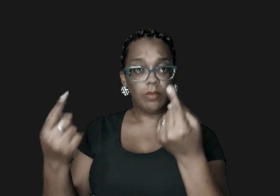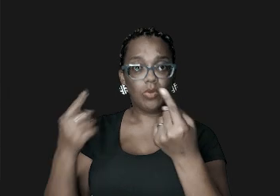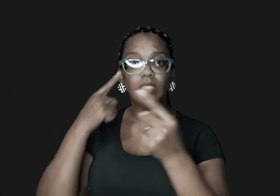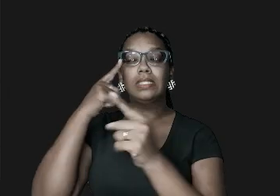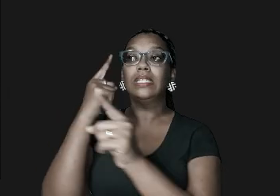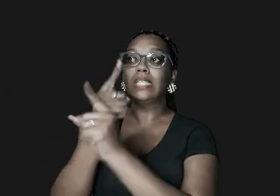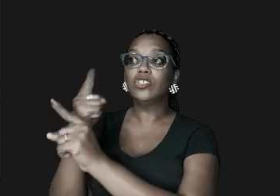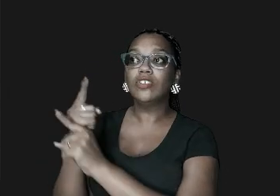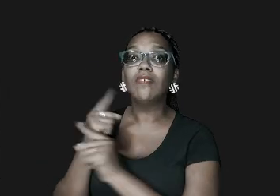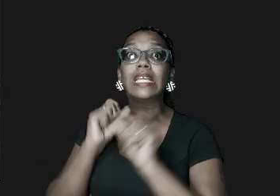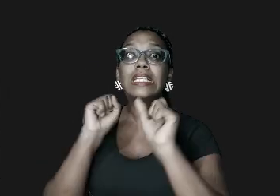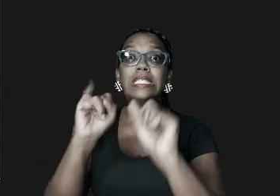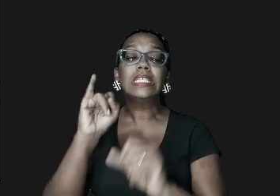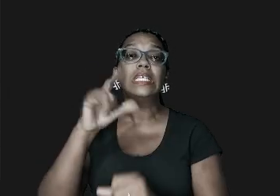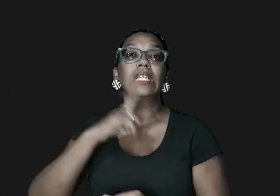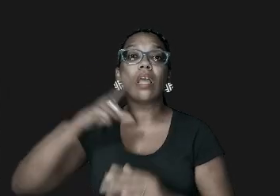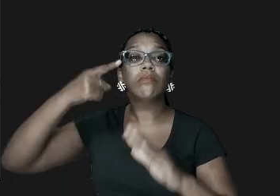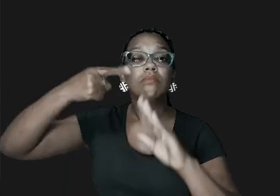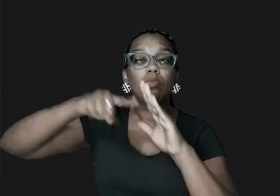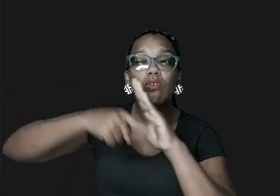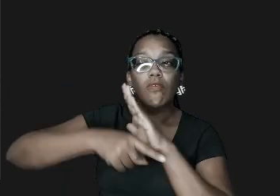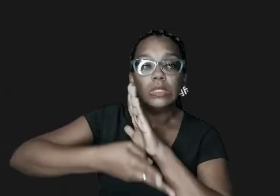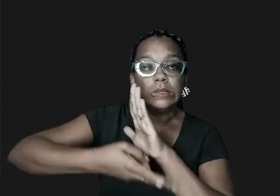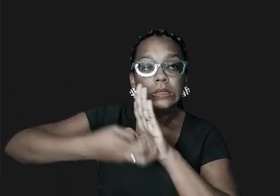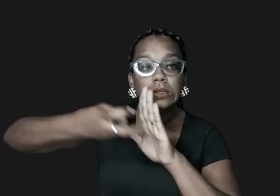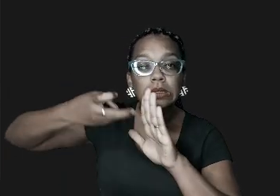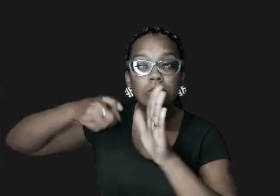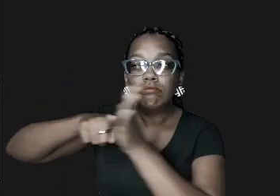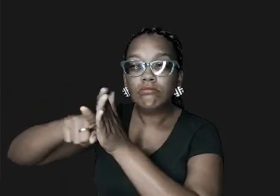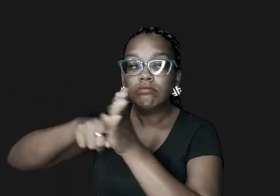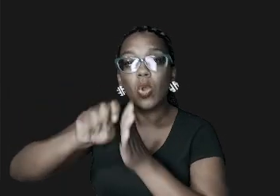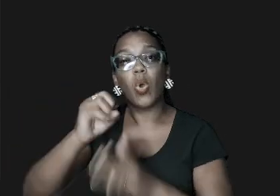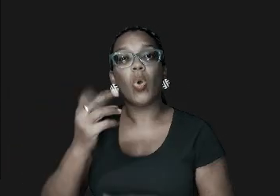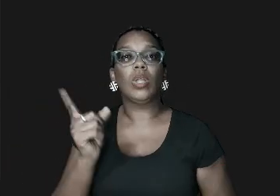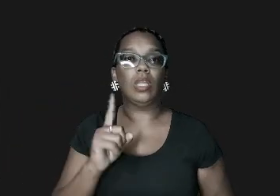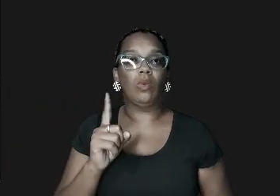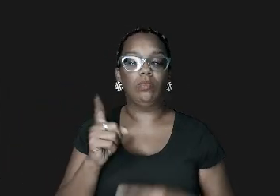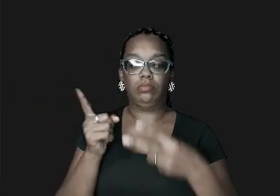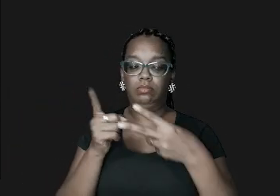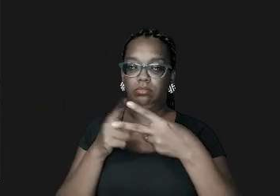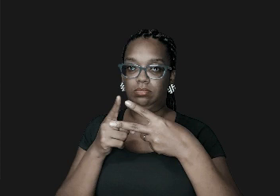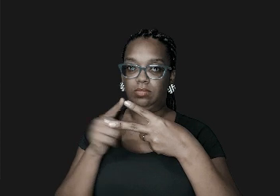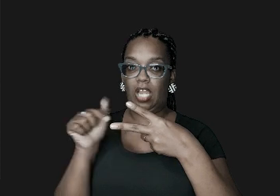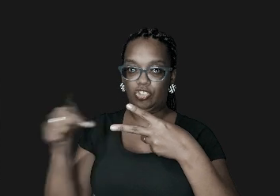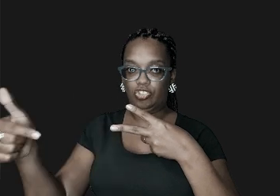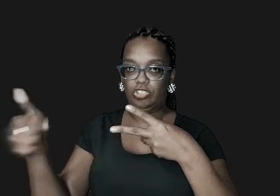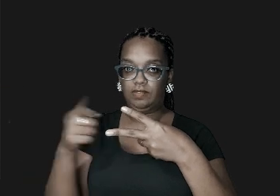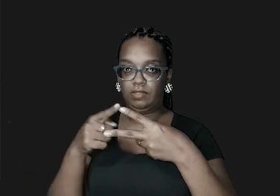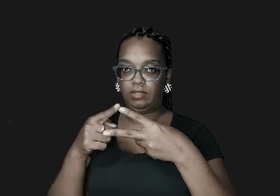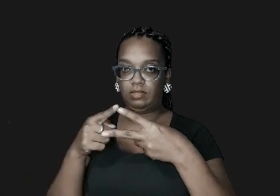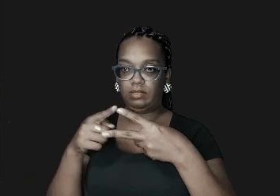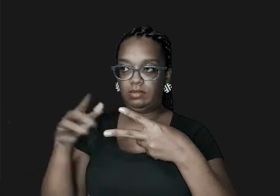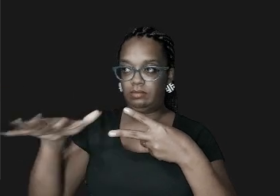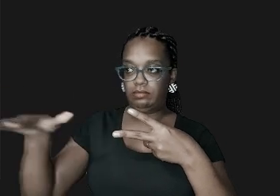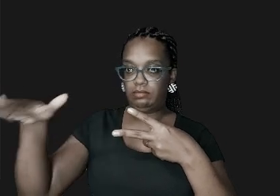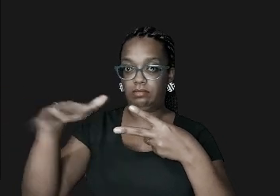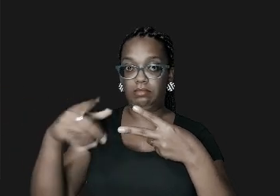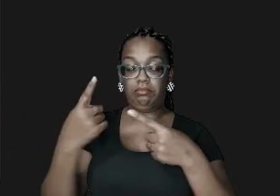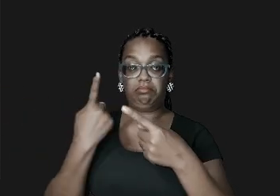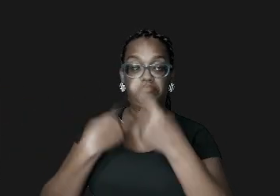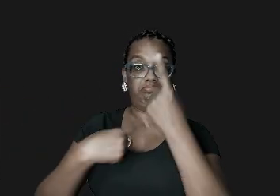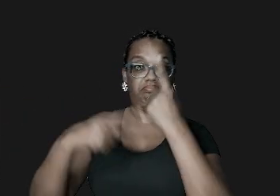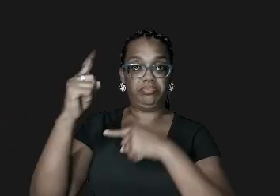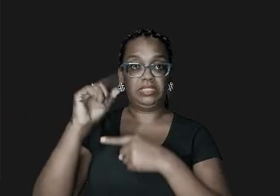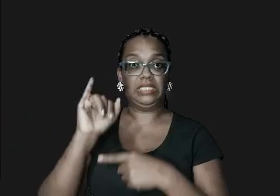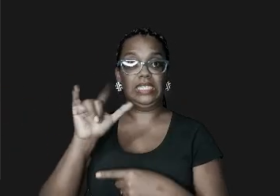ali a gente Analisa e identifica-se justifica profundar as investigações ou não essa é o que a gente chama de detecção